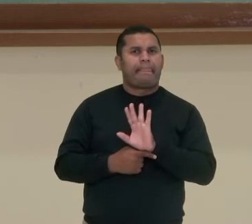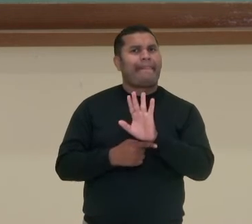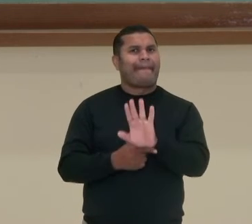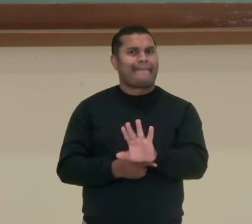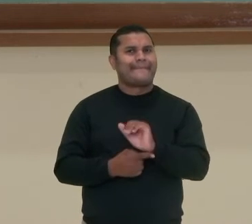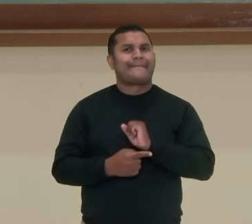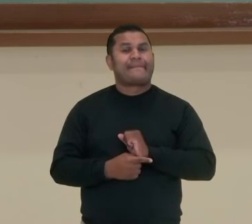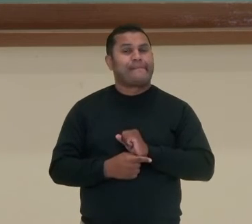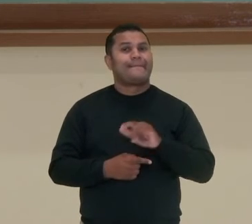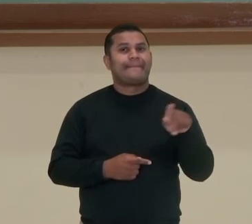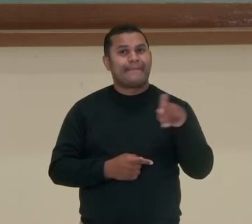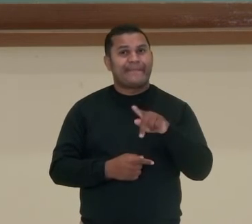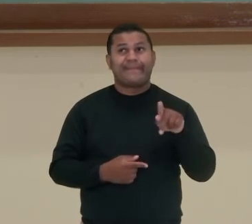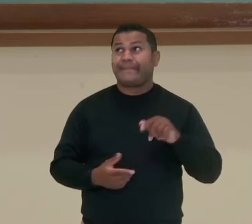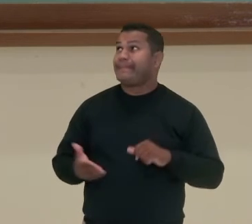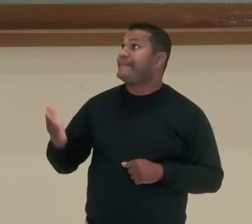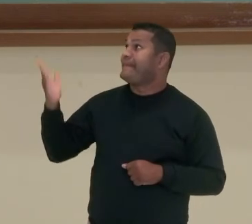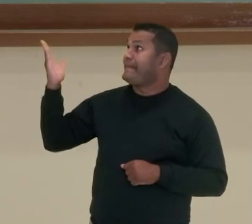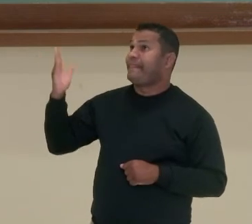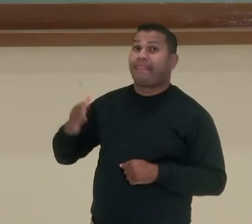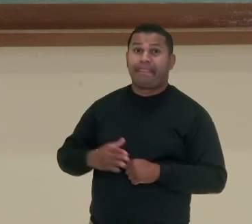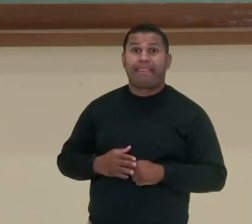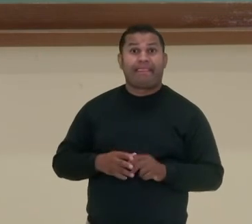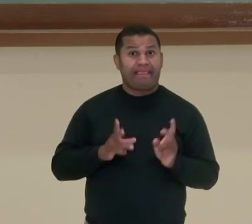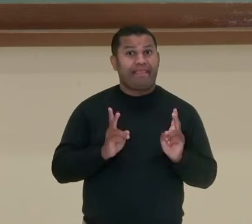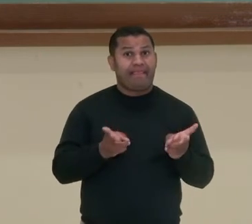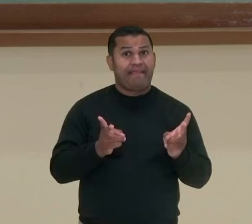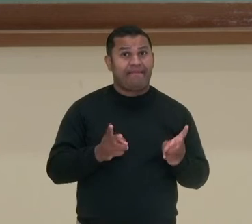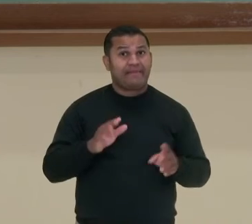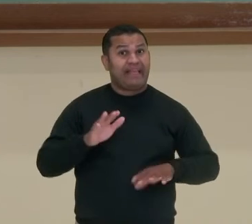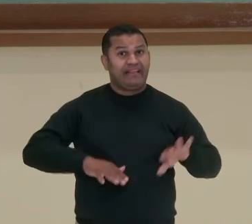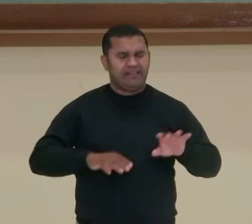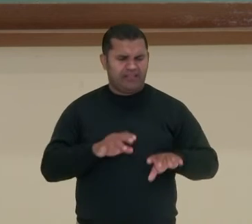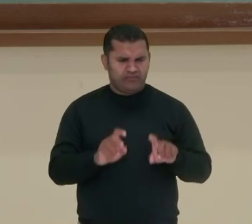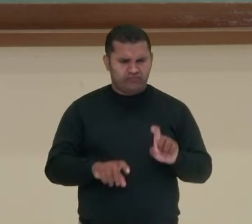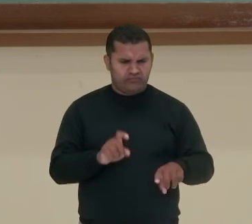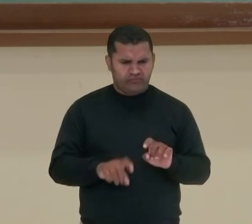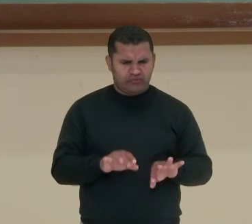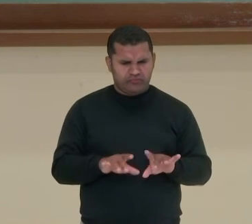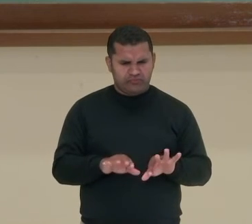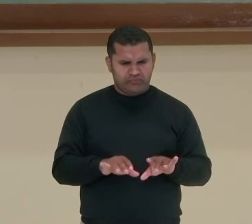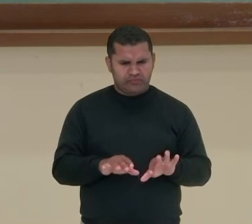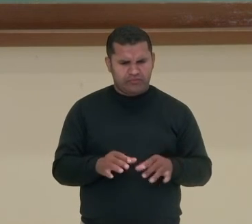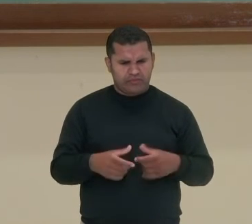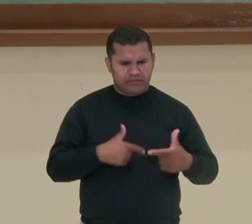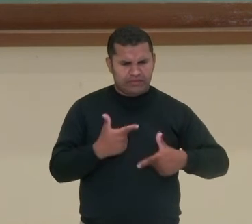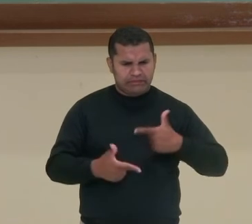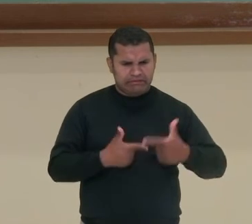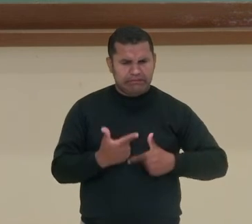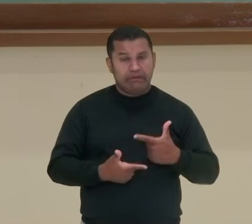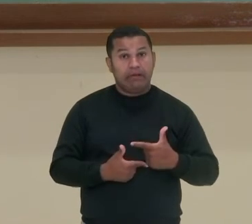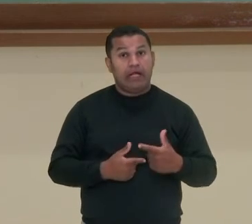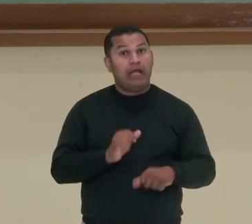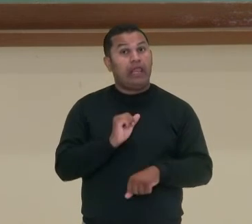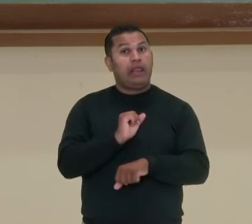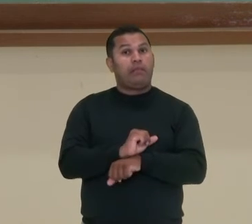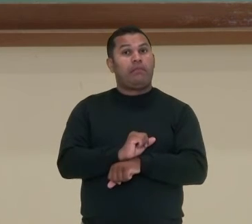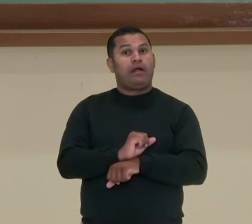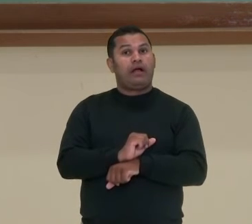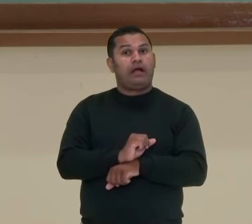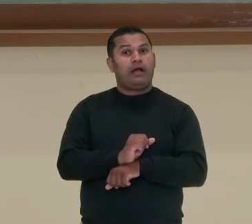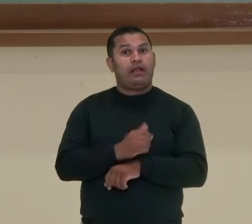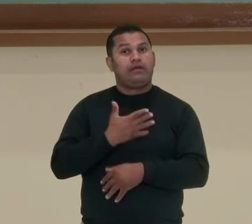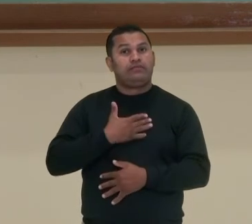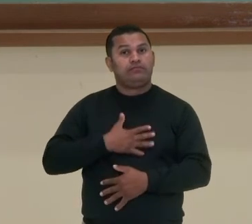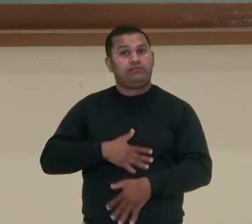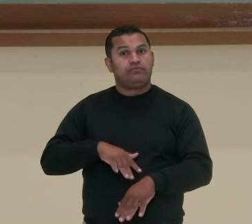um exemplo meu novamente, né? Tá ali no computador fazendo um trabalho, vou dar uma descansadinha, tomar um café, tomar uma água, dar uma relaxada, ele volta ali para a atividade, volta para o computador,